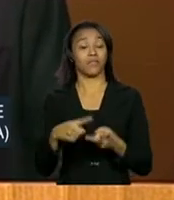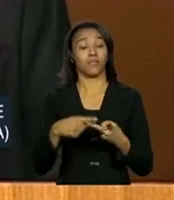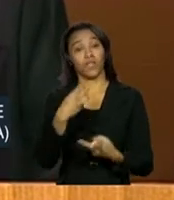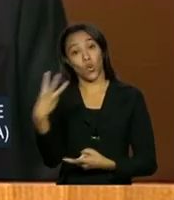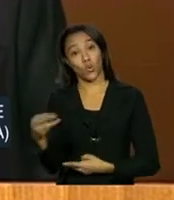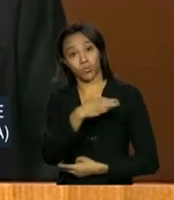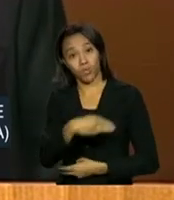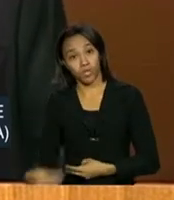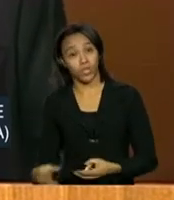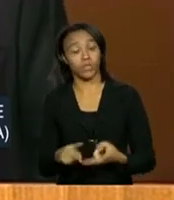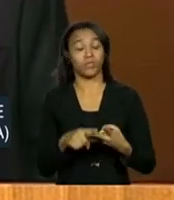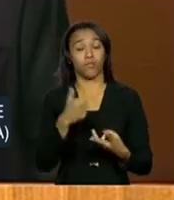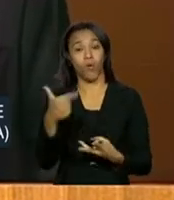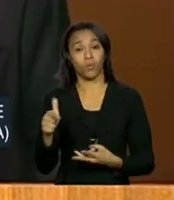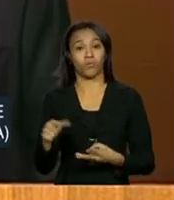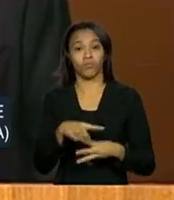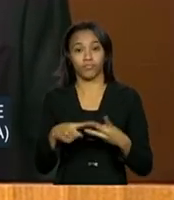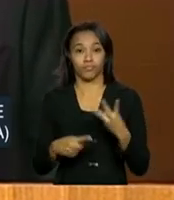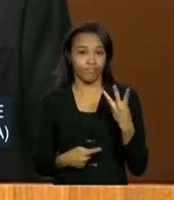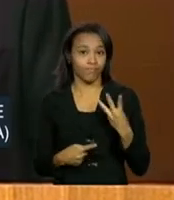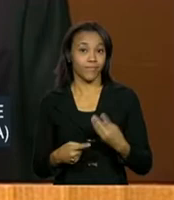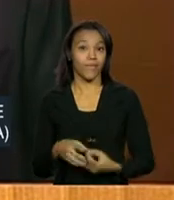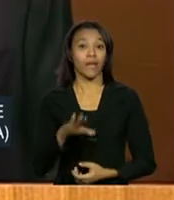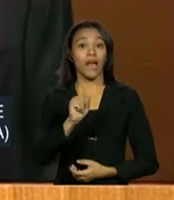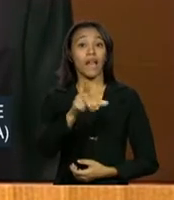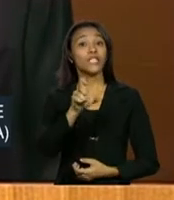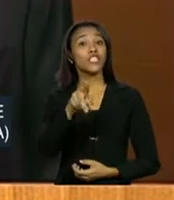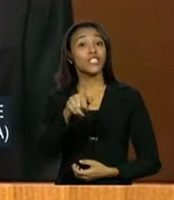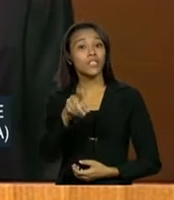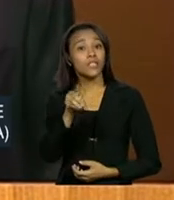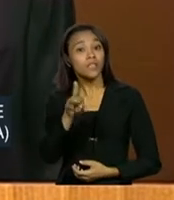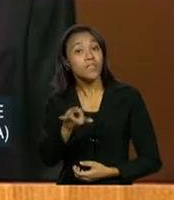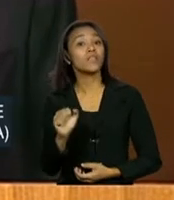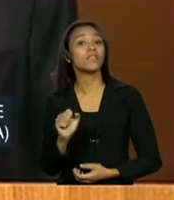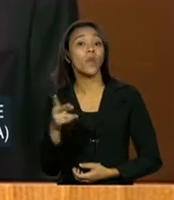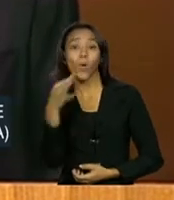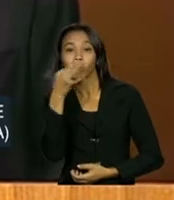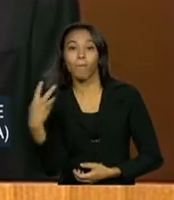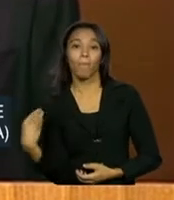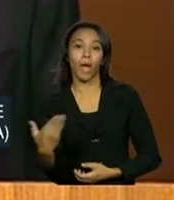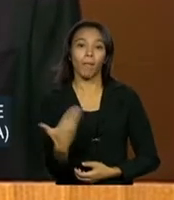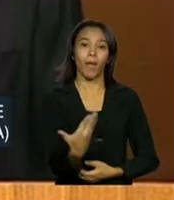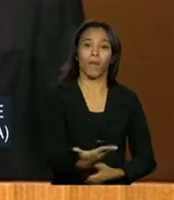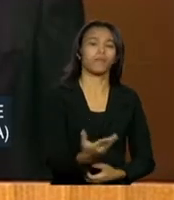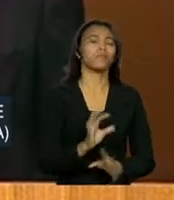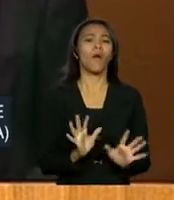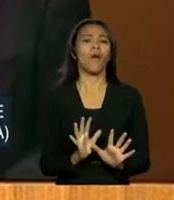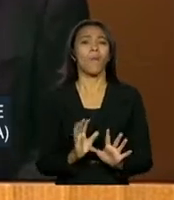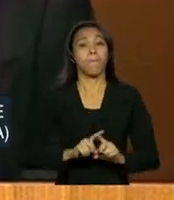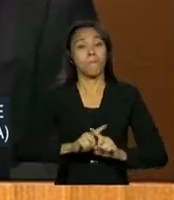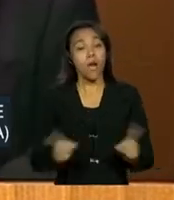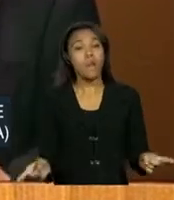que o general Zelito coloque, que o Alexandre coloque, mas também